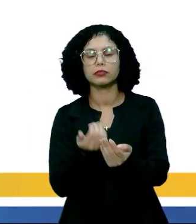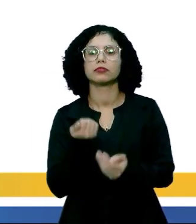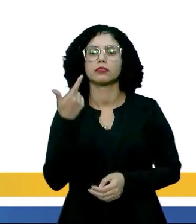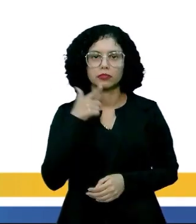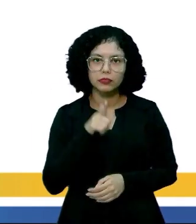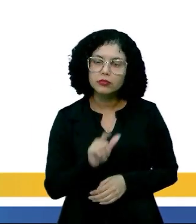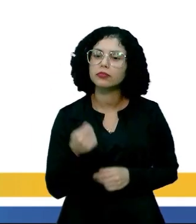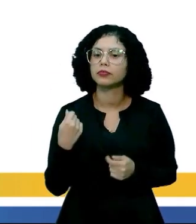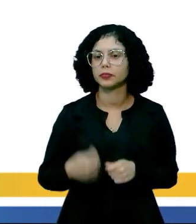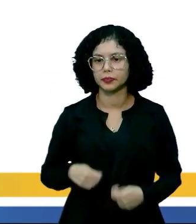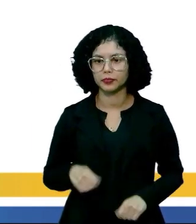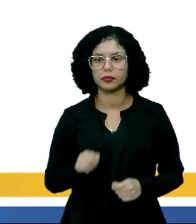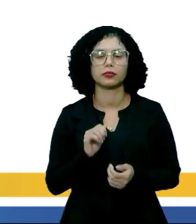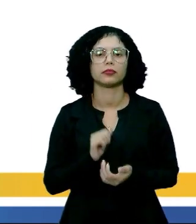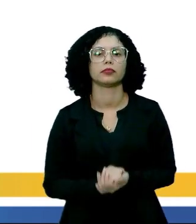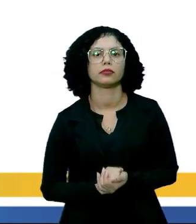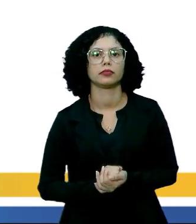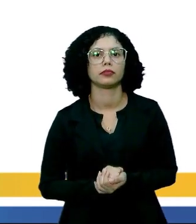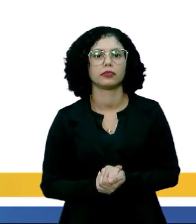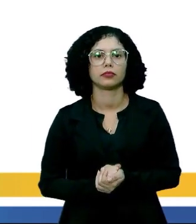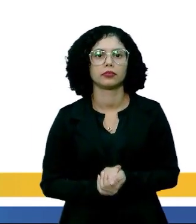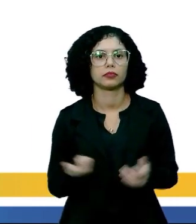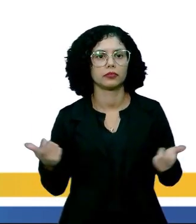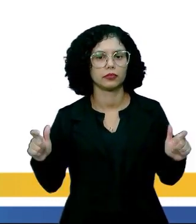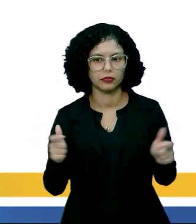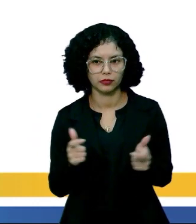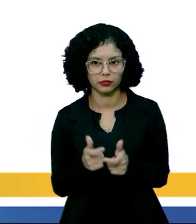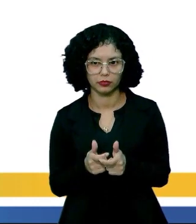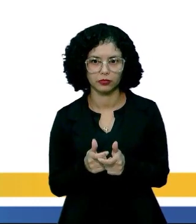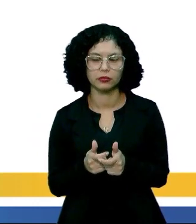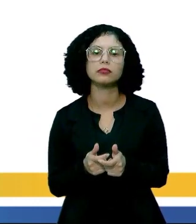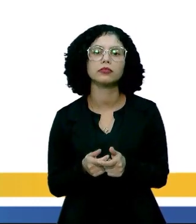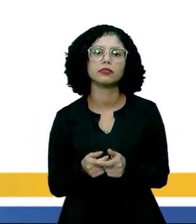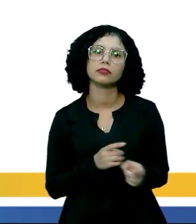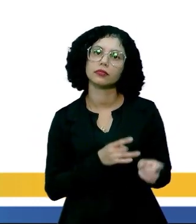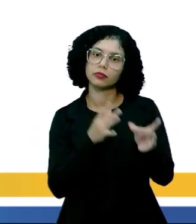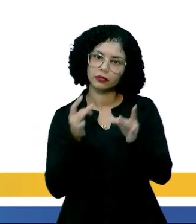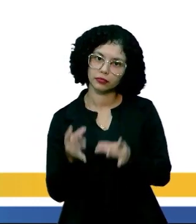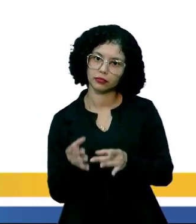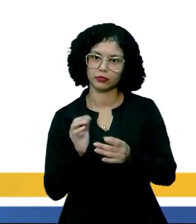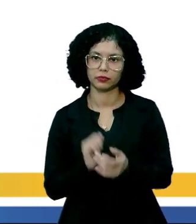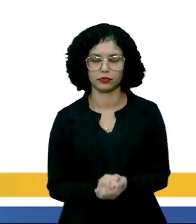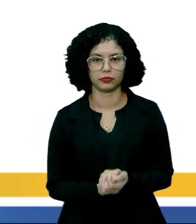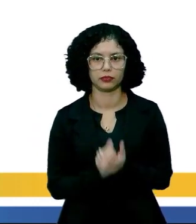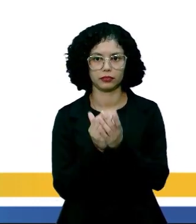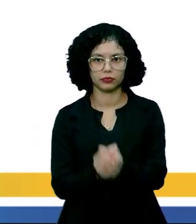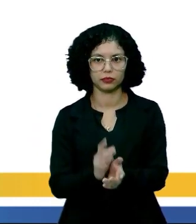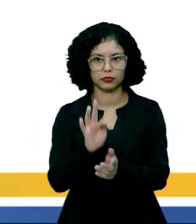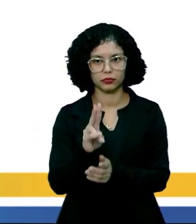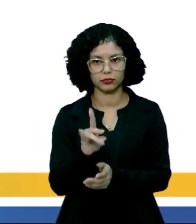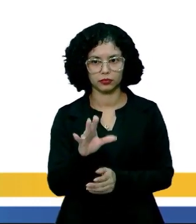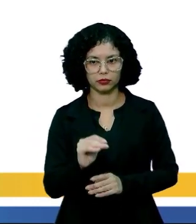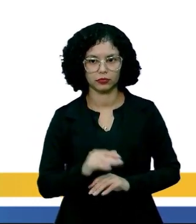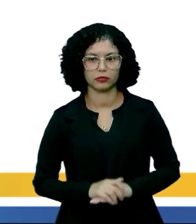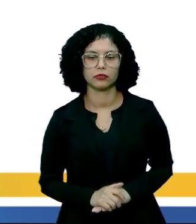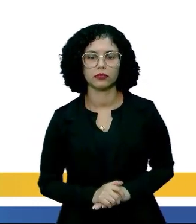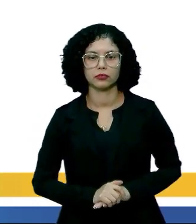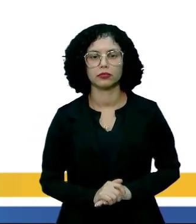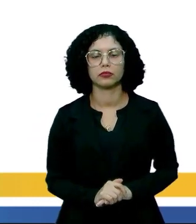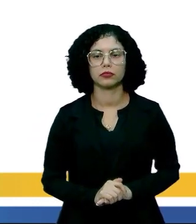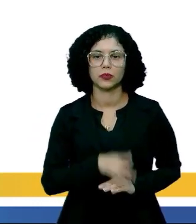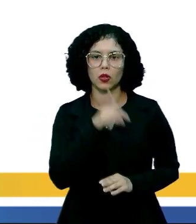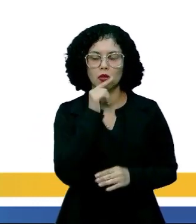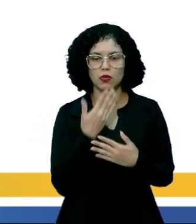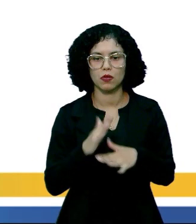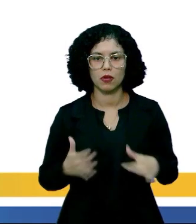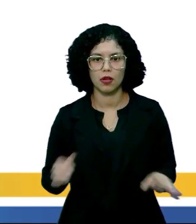necessário, né? E assim vai diminuir o trânsito desses navios no Atlântico. O